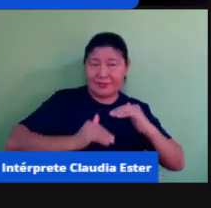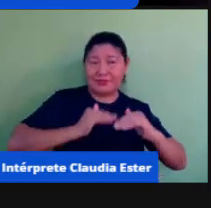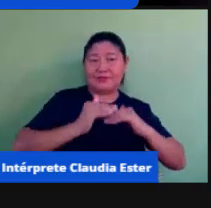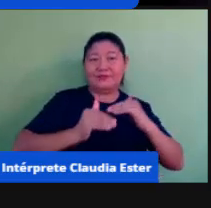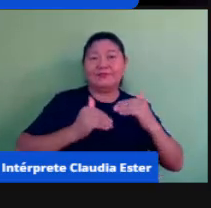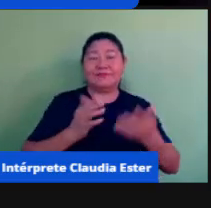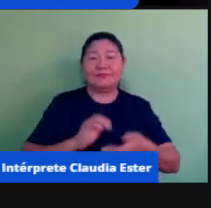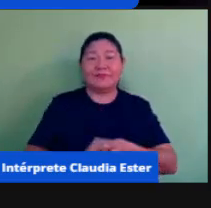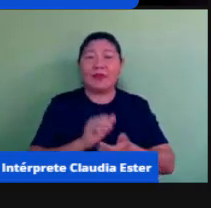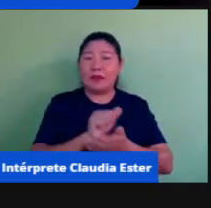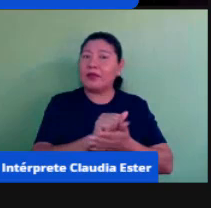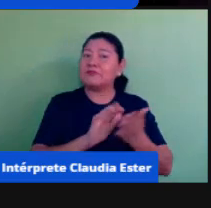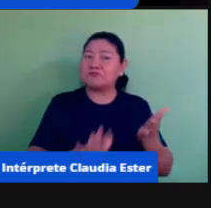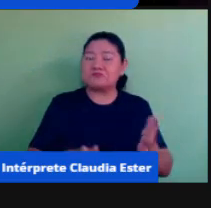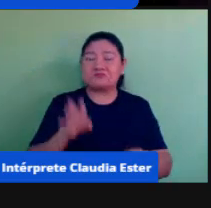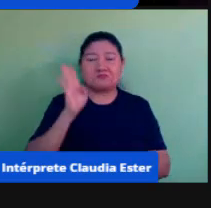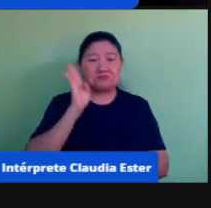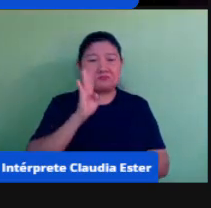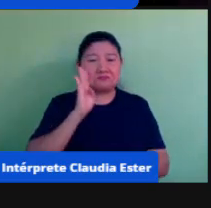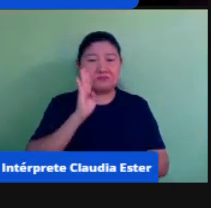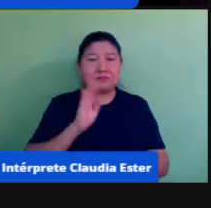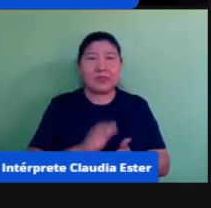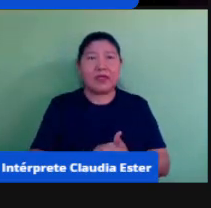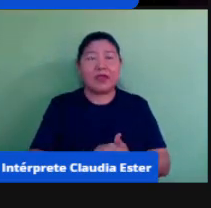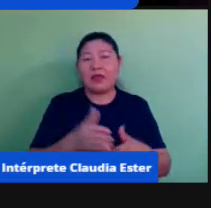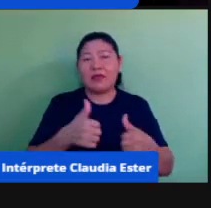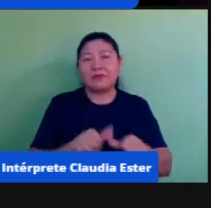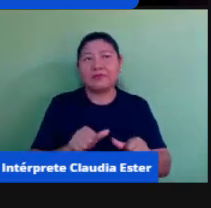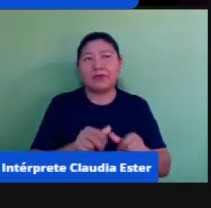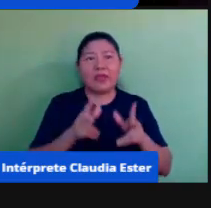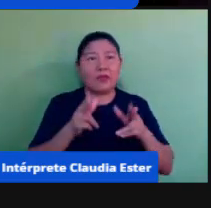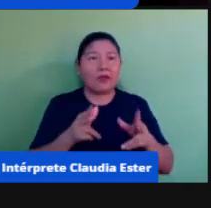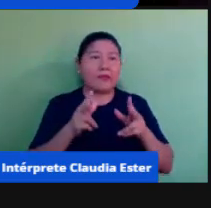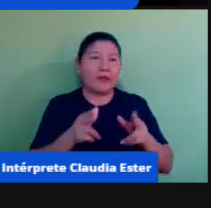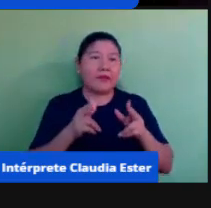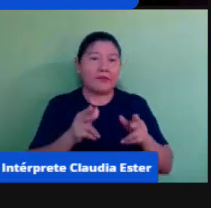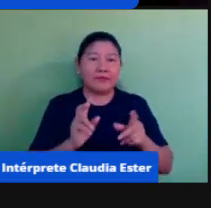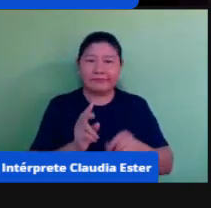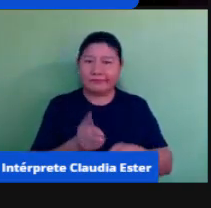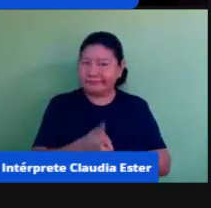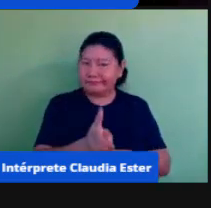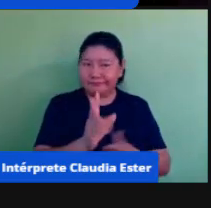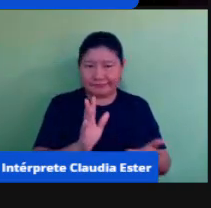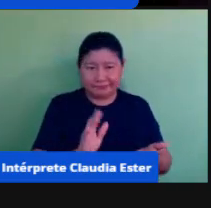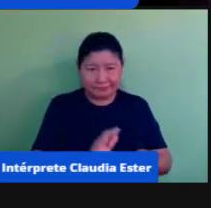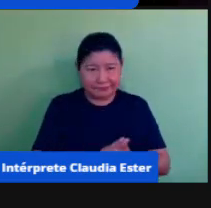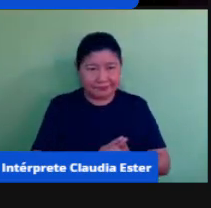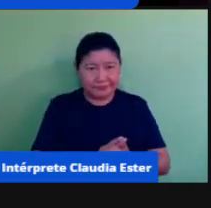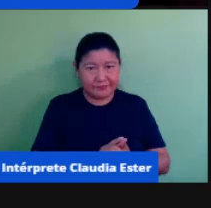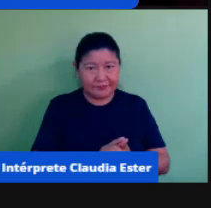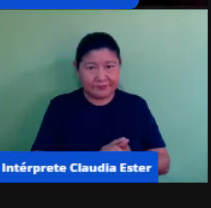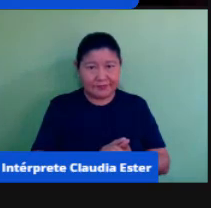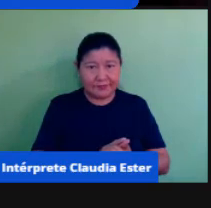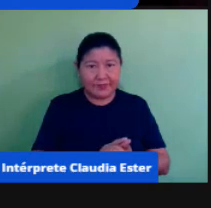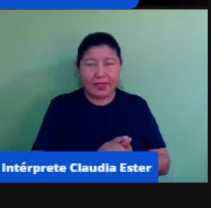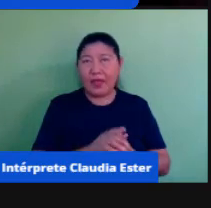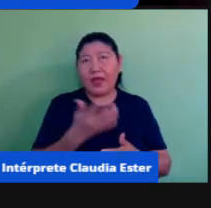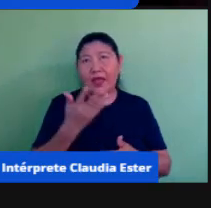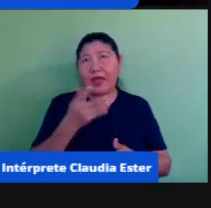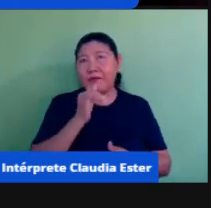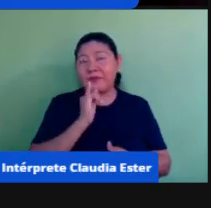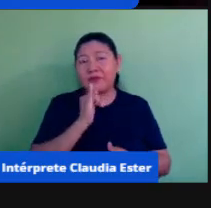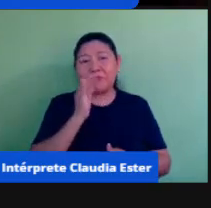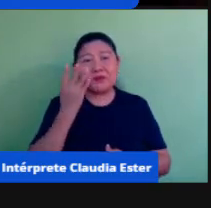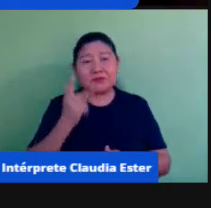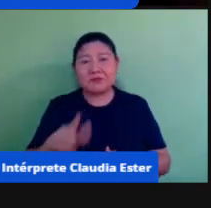uma atividade bem legal, que não fica aquela coisa básica, aquela coisa tradicional. Ai, meu aluno que não tem acesso à internet, Vanessa,